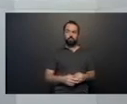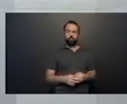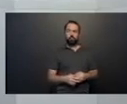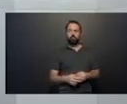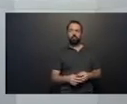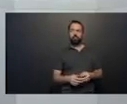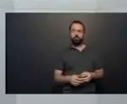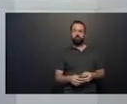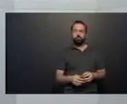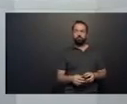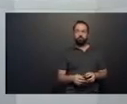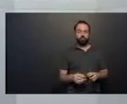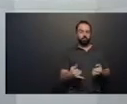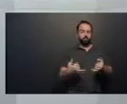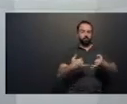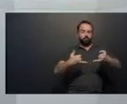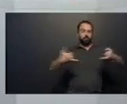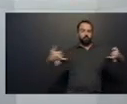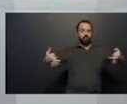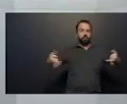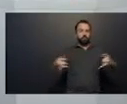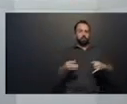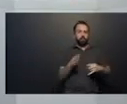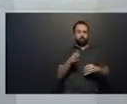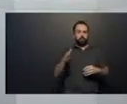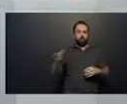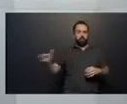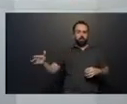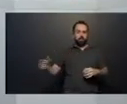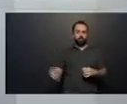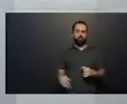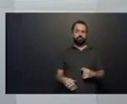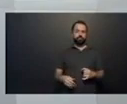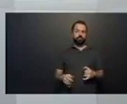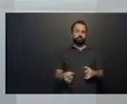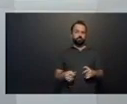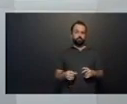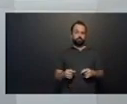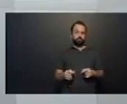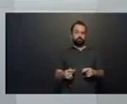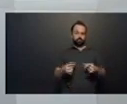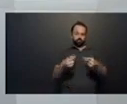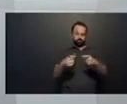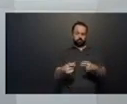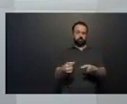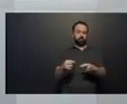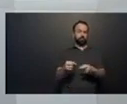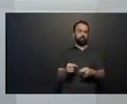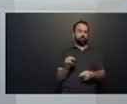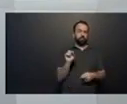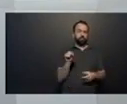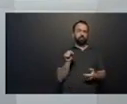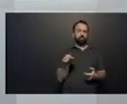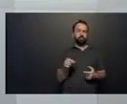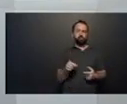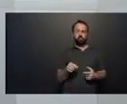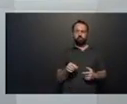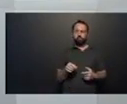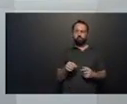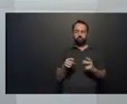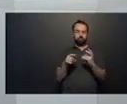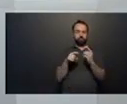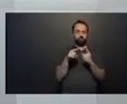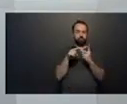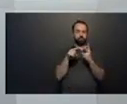Agora nós vamos trabalhar com a reta numérica. Né? Qual a posição aí da raiz quadrada de 5 na reta numérica? Com